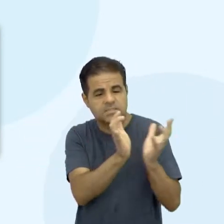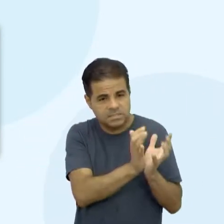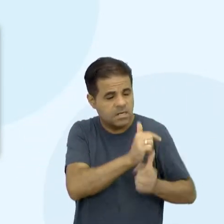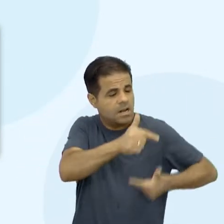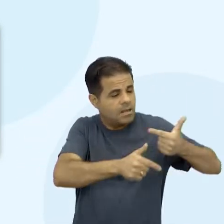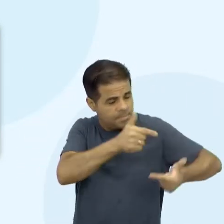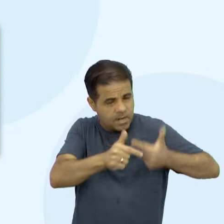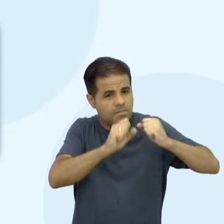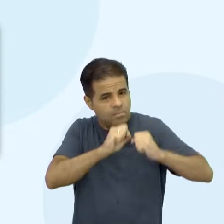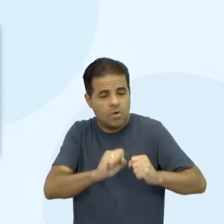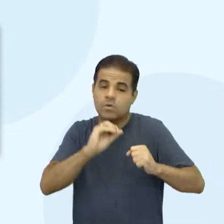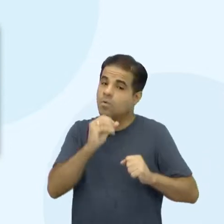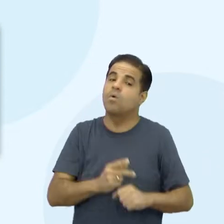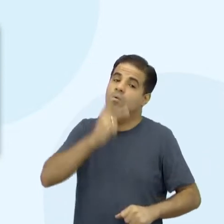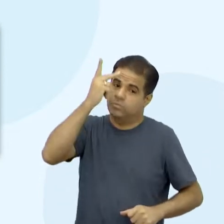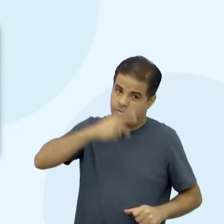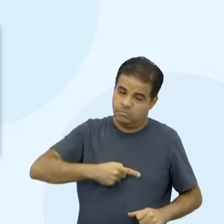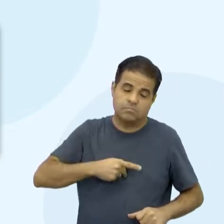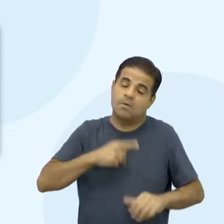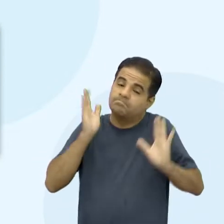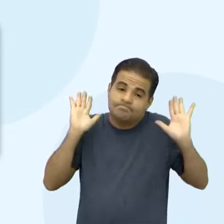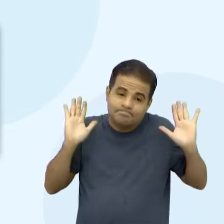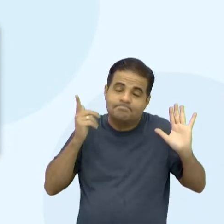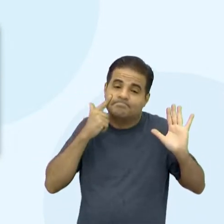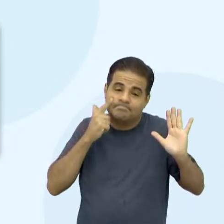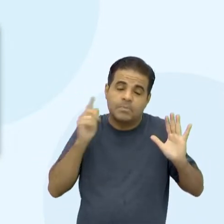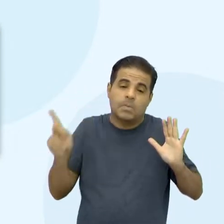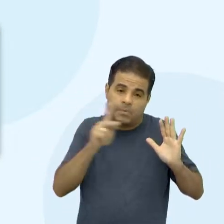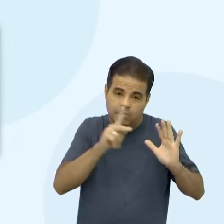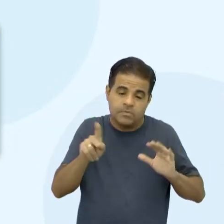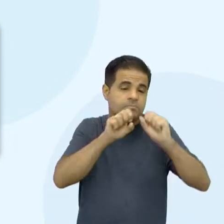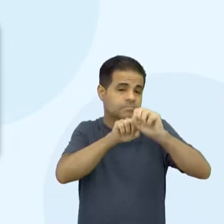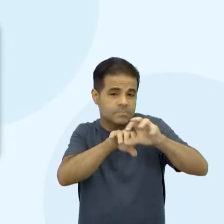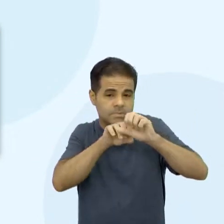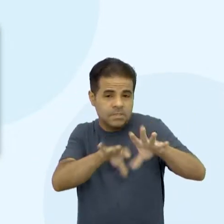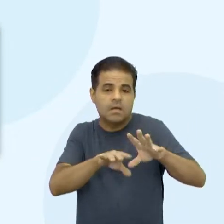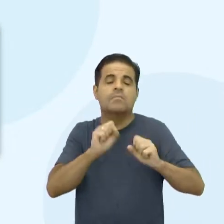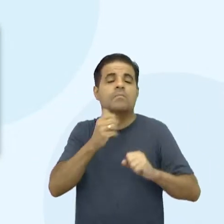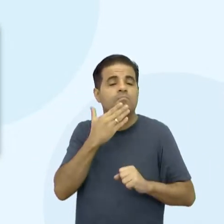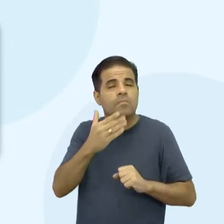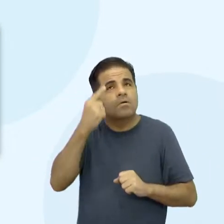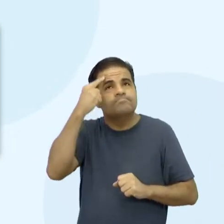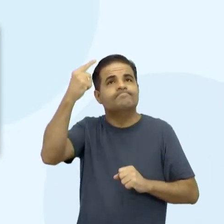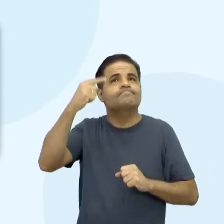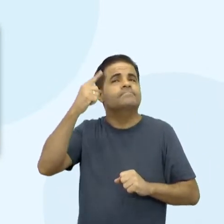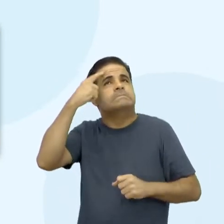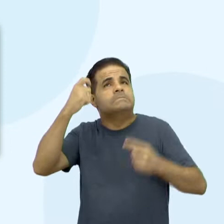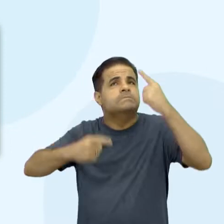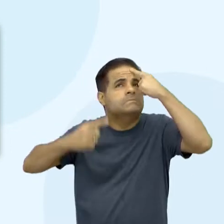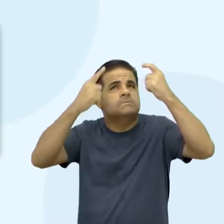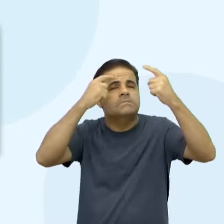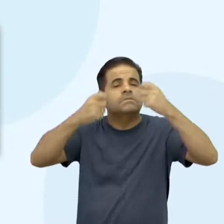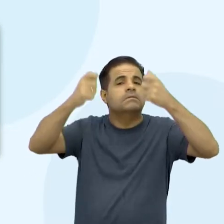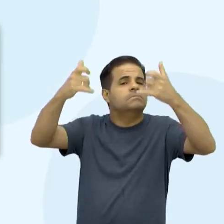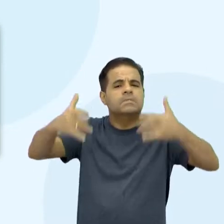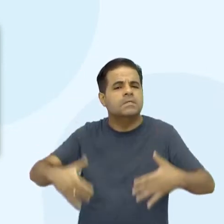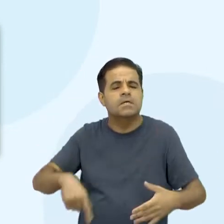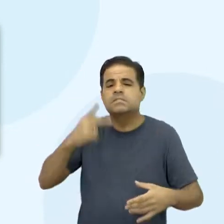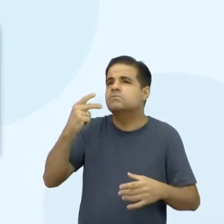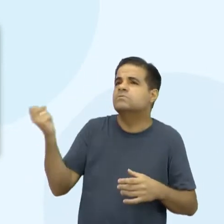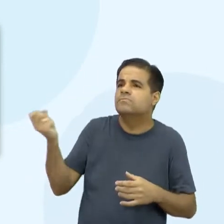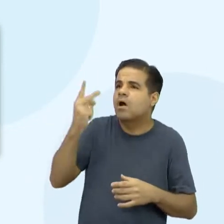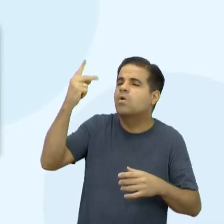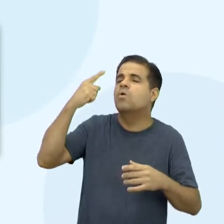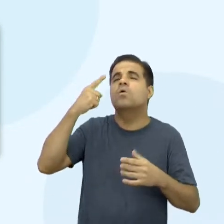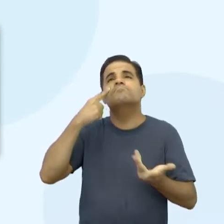aí ou de forma individual, de acordo com as orientações do seu professor, pode expor a sua criação, destacando os valores vinculados pelos